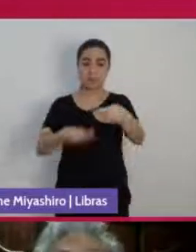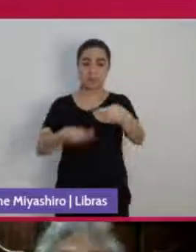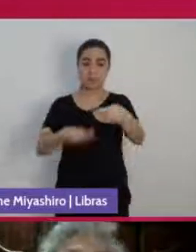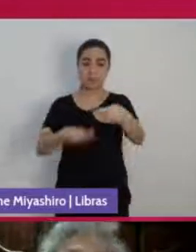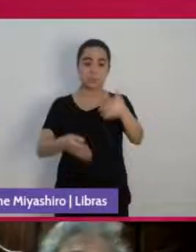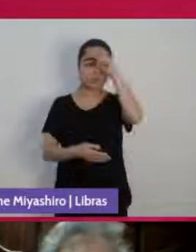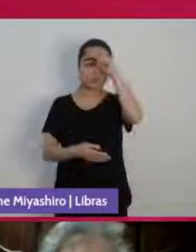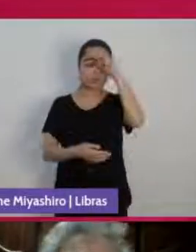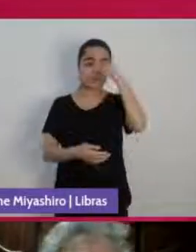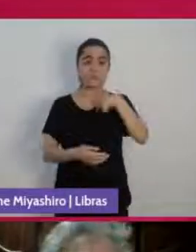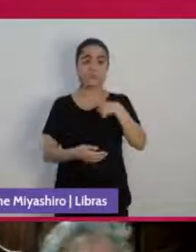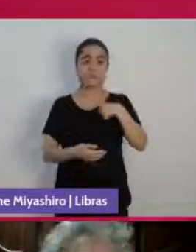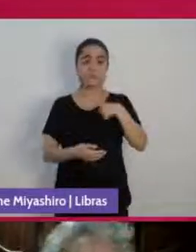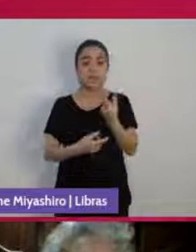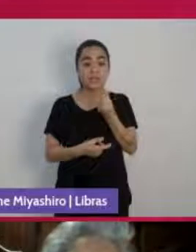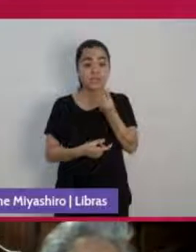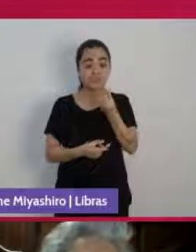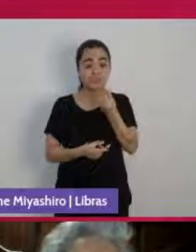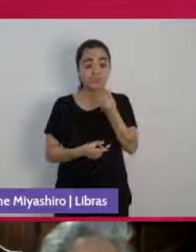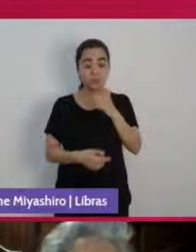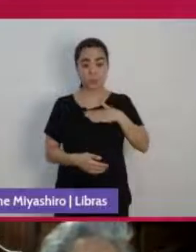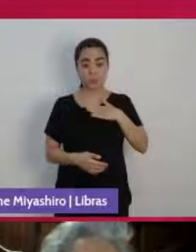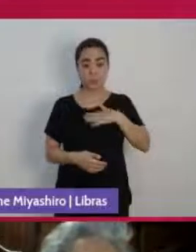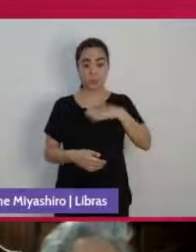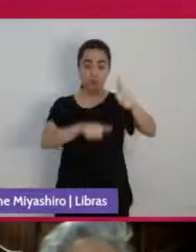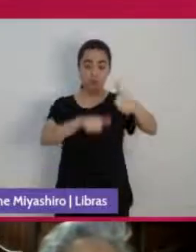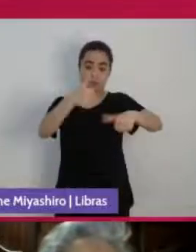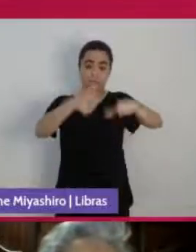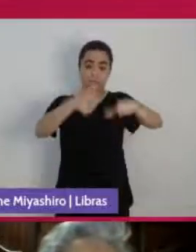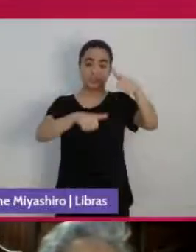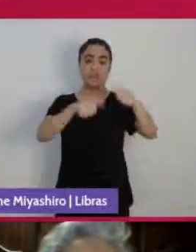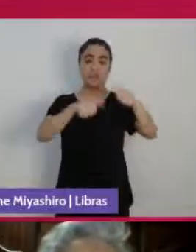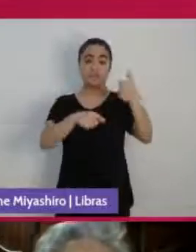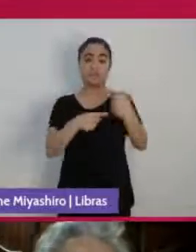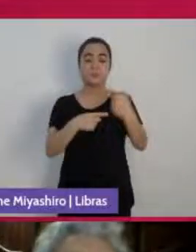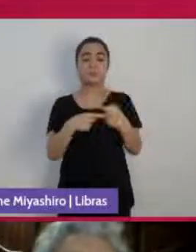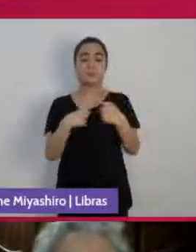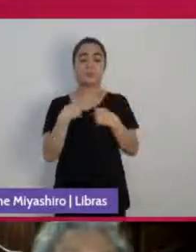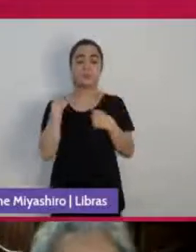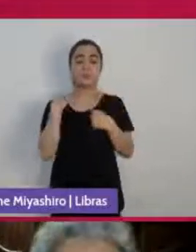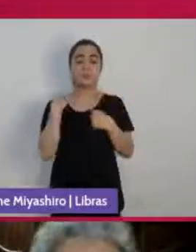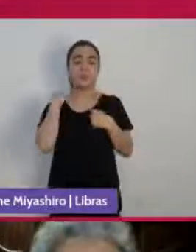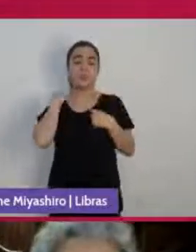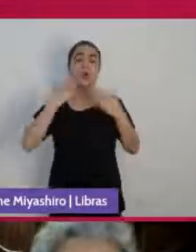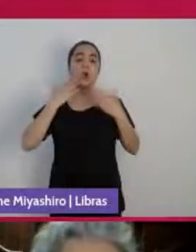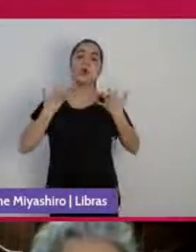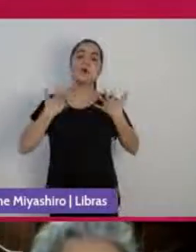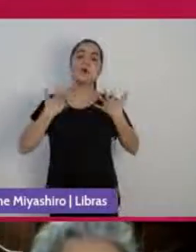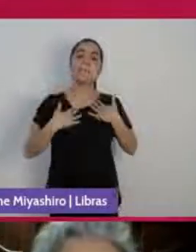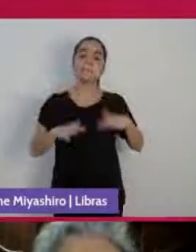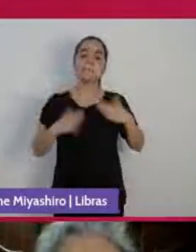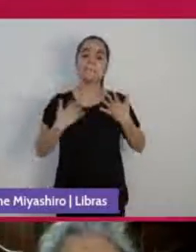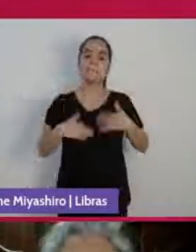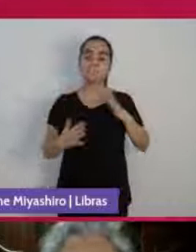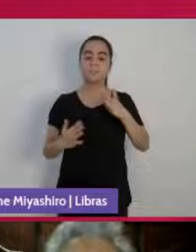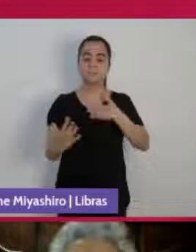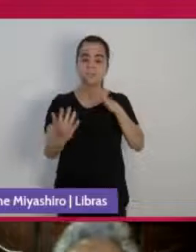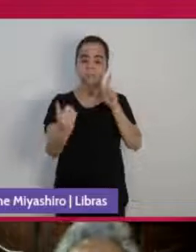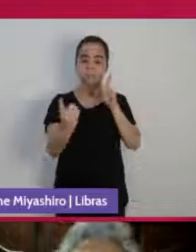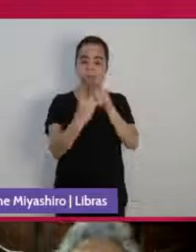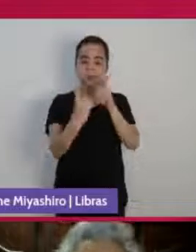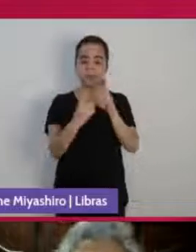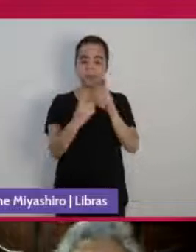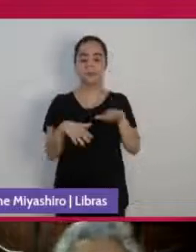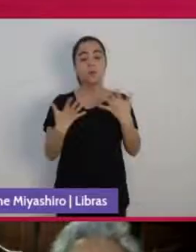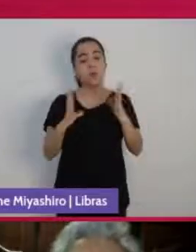estava investindo no meu exame, porque eu estava relaxando as minhas pacientes. Então, tudo